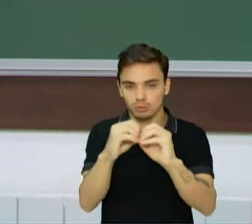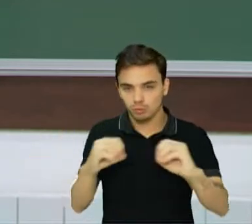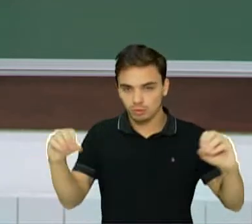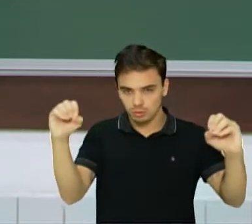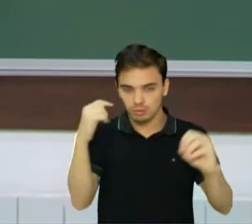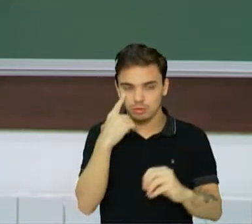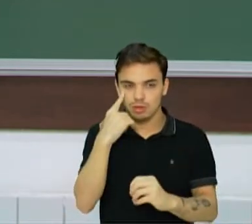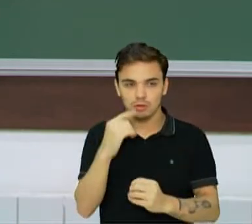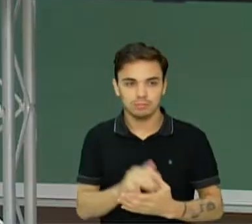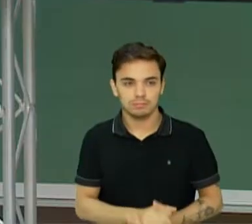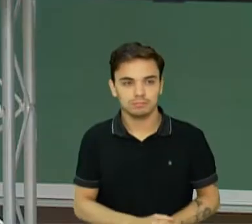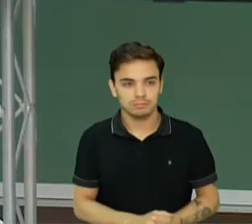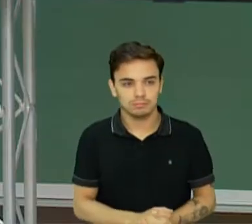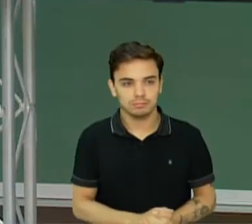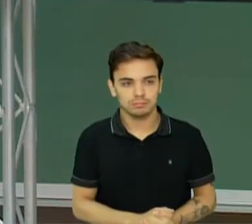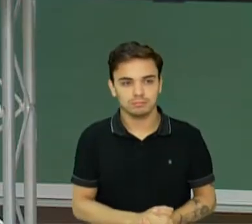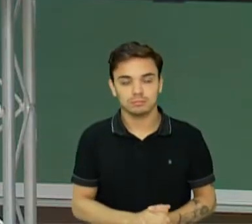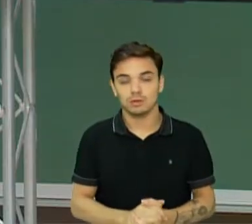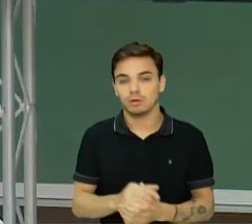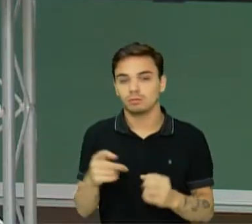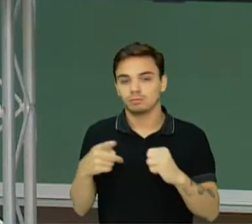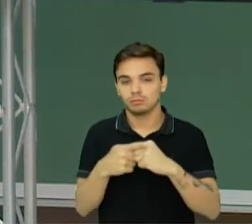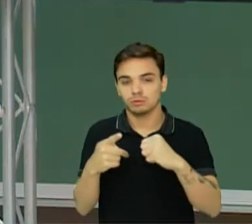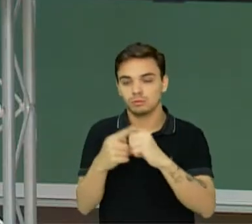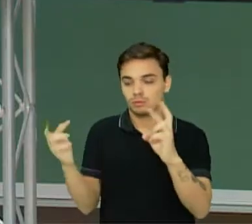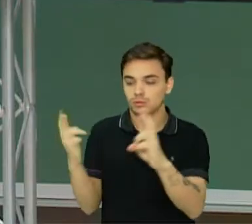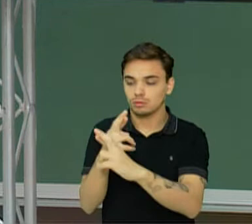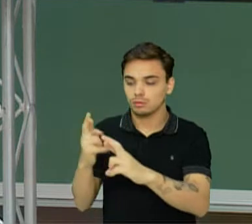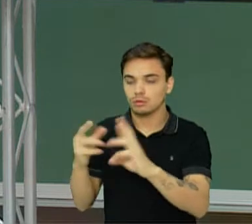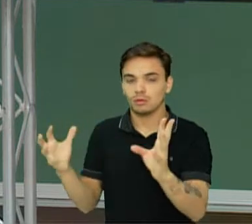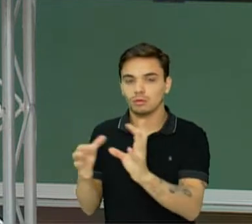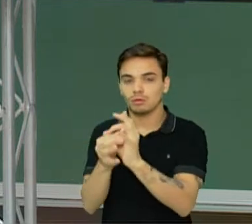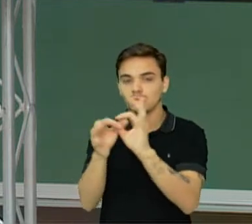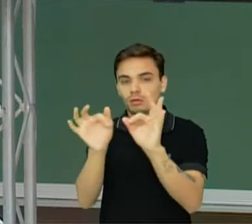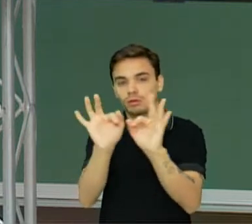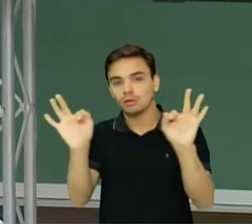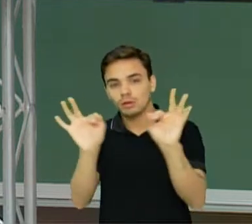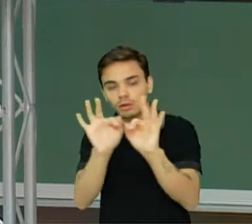aqui, ó. Os pronomes relativos são usados para unir frases, unir orações